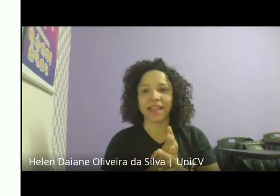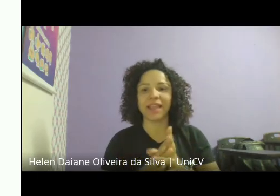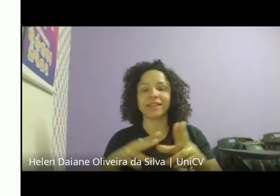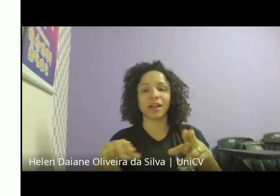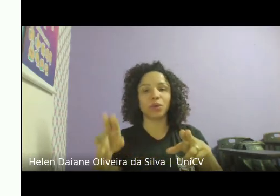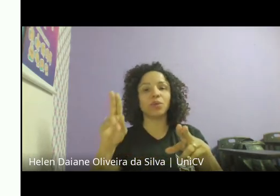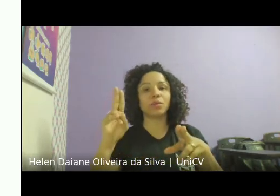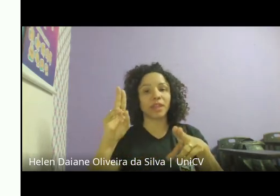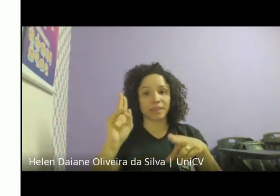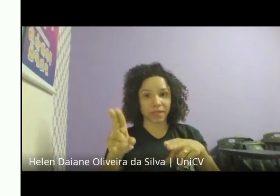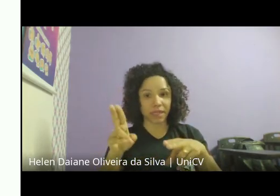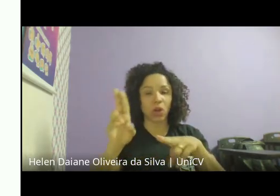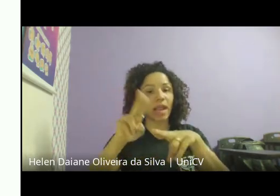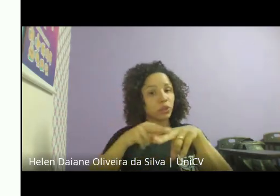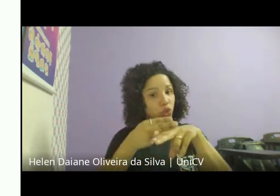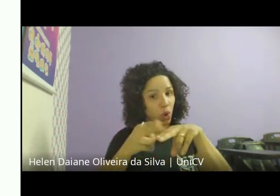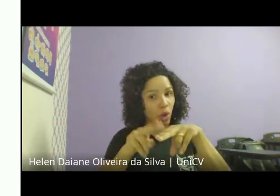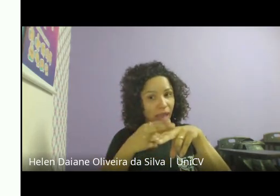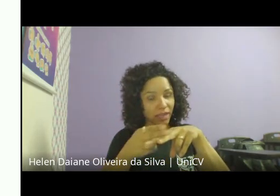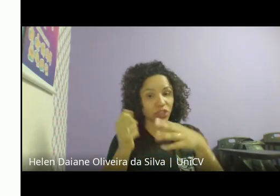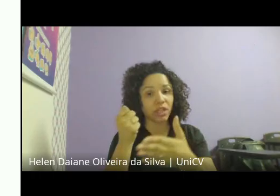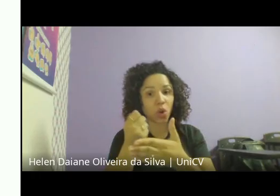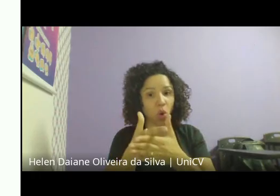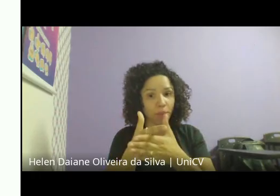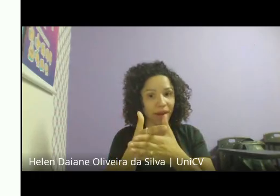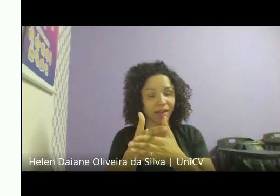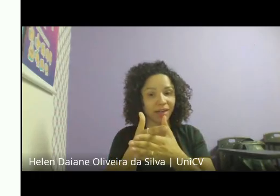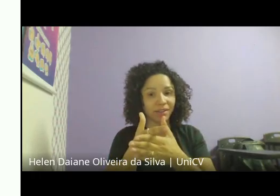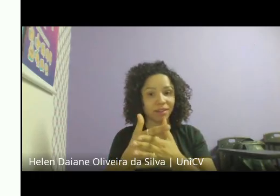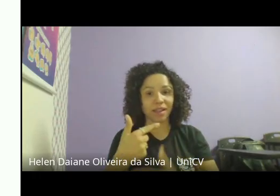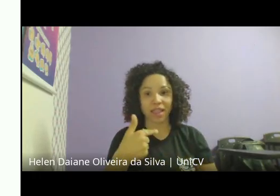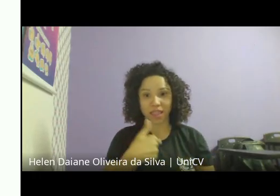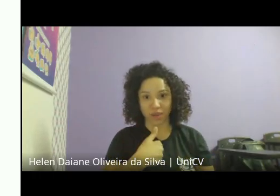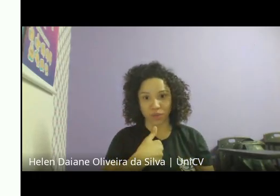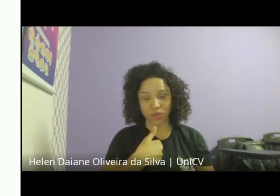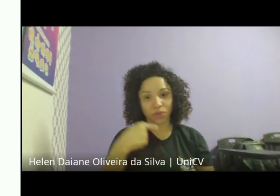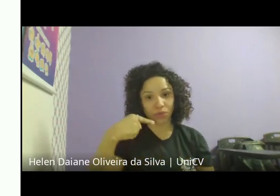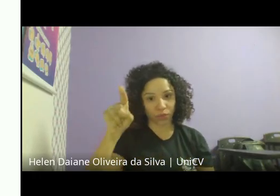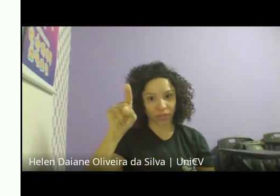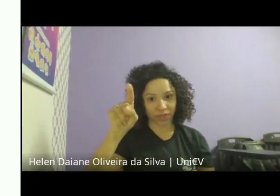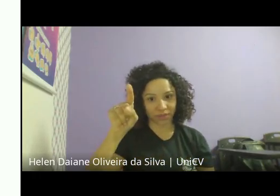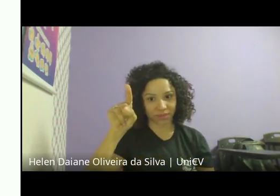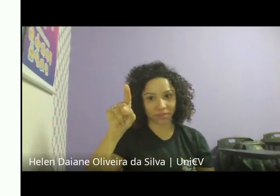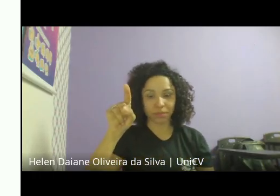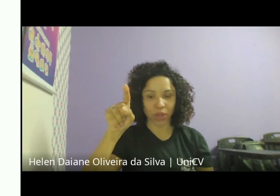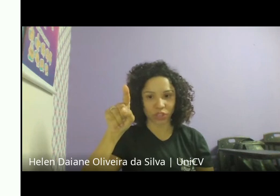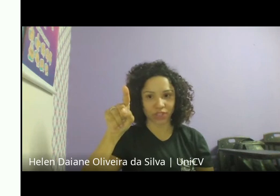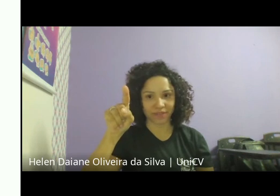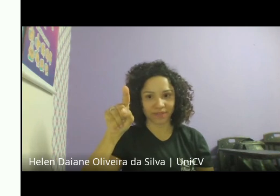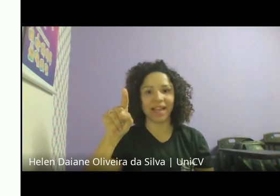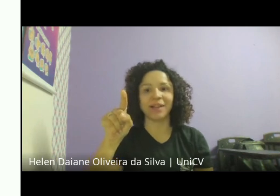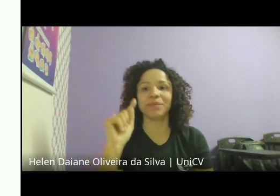Então, você poderia ter colocado chocolate, comprar Eu fui.